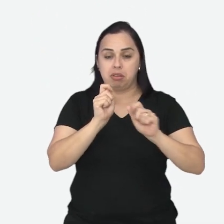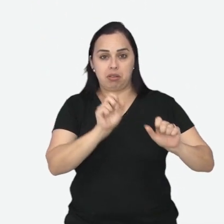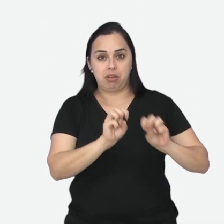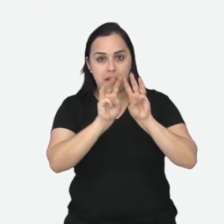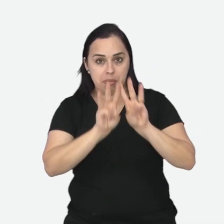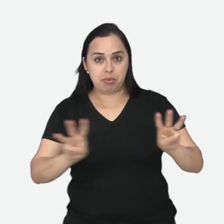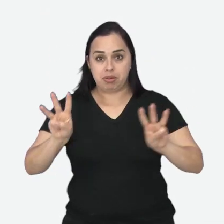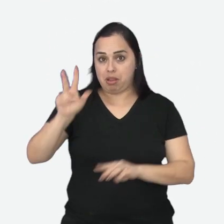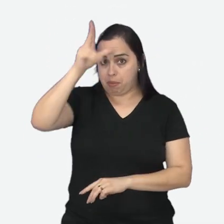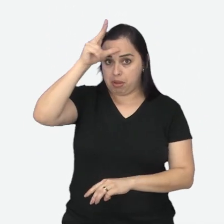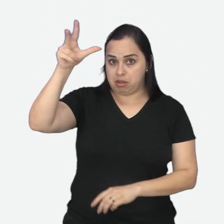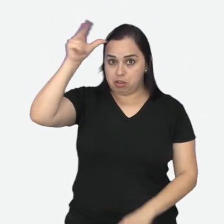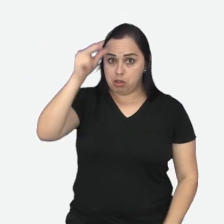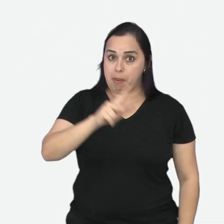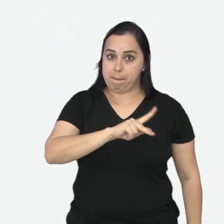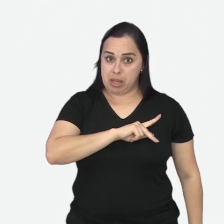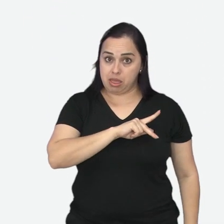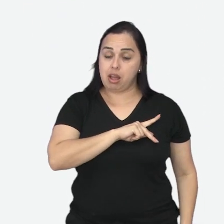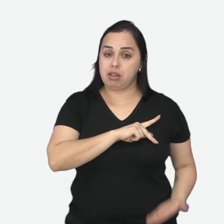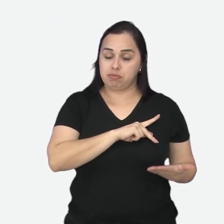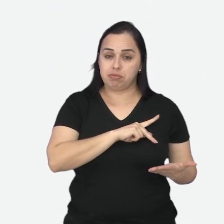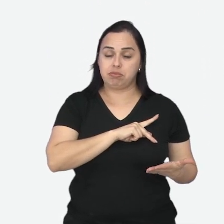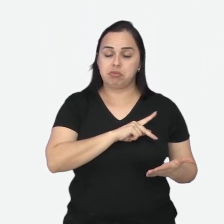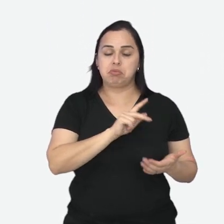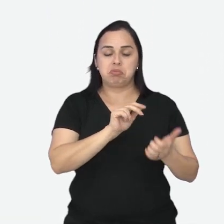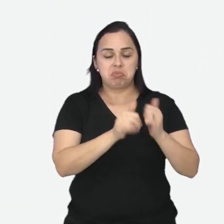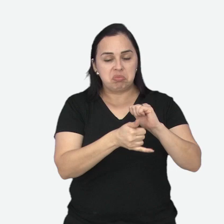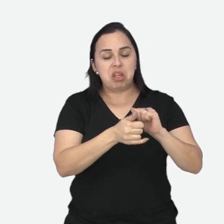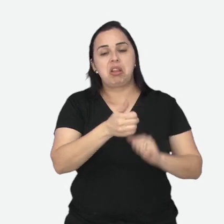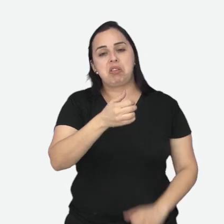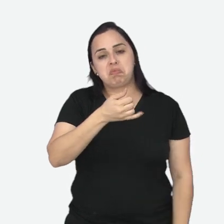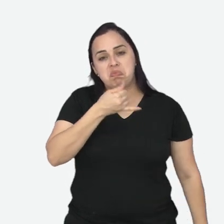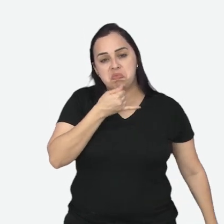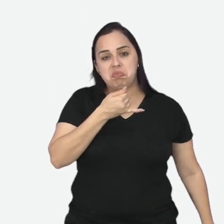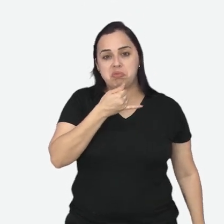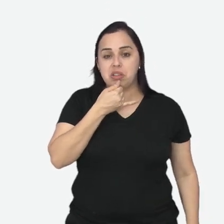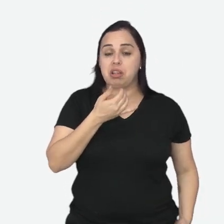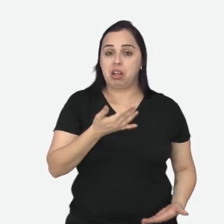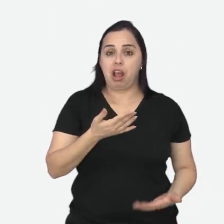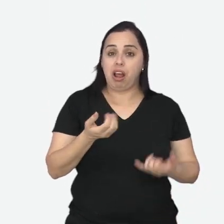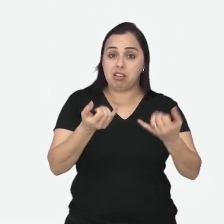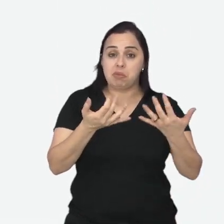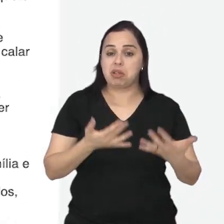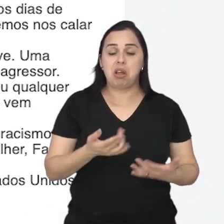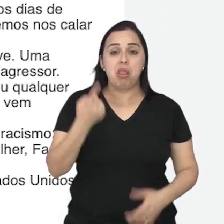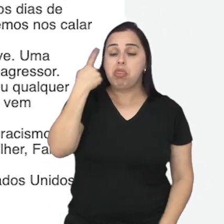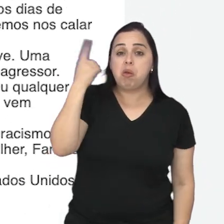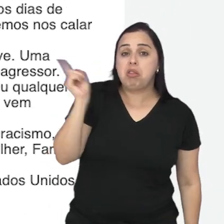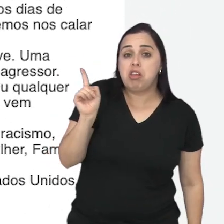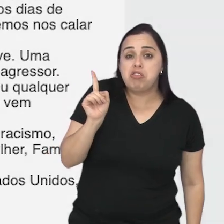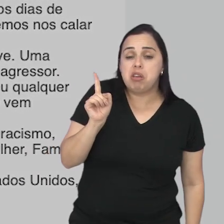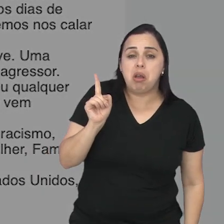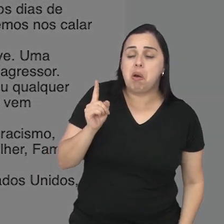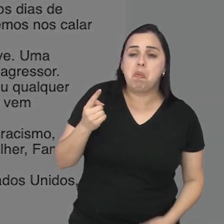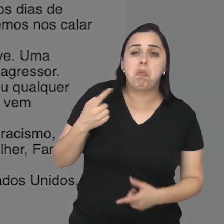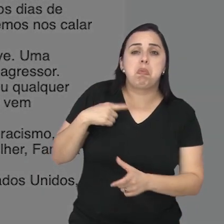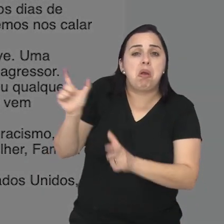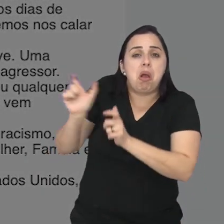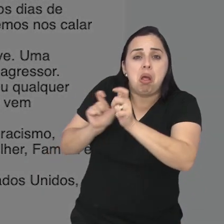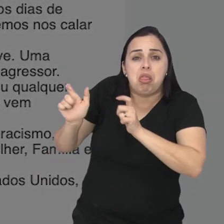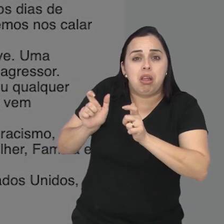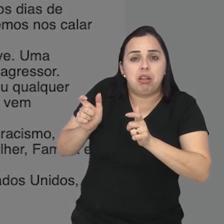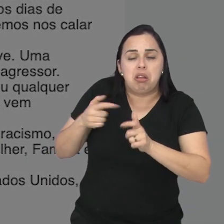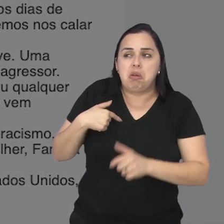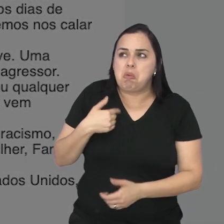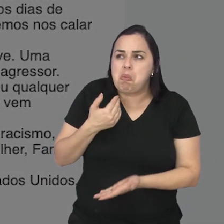na reportagem publicada no portal da Prefeitura de Pindamonhangaba a atleta lamentou o fato Raíssa disse que não entendeu